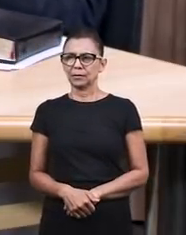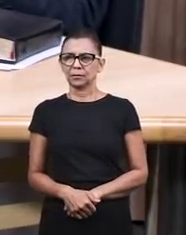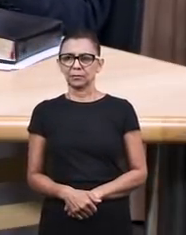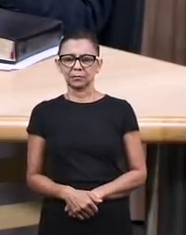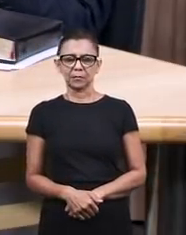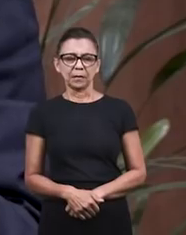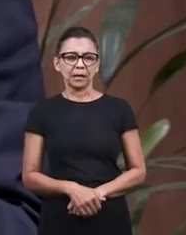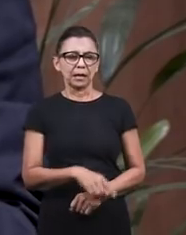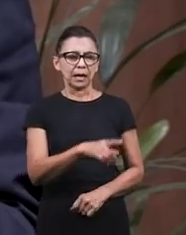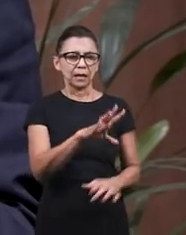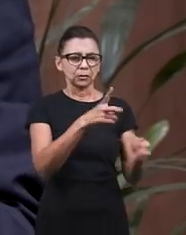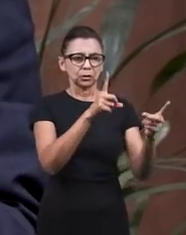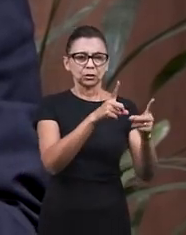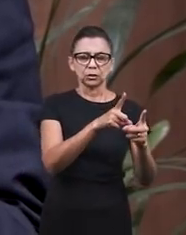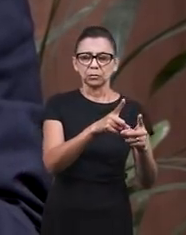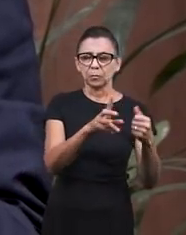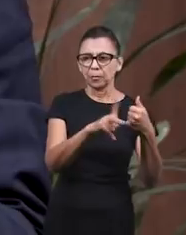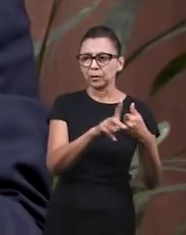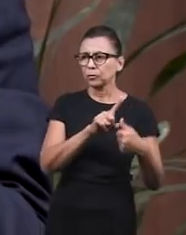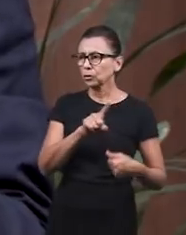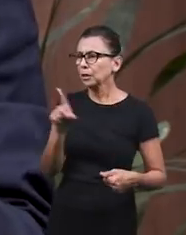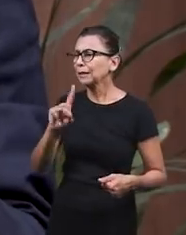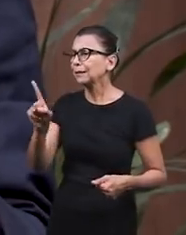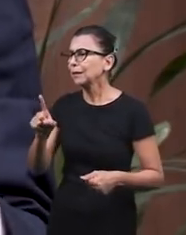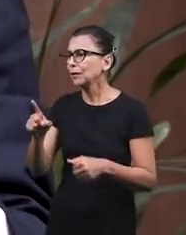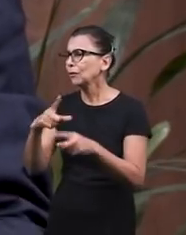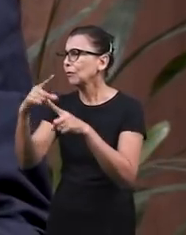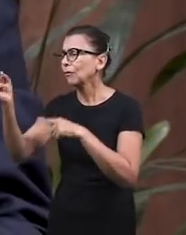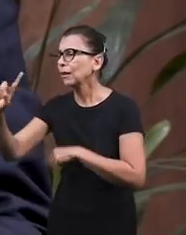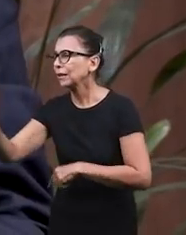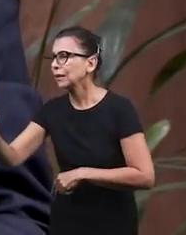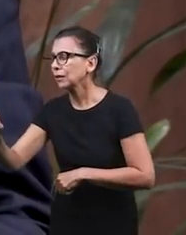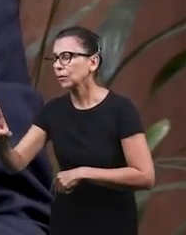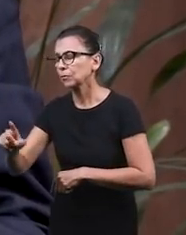olha, se eu não for, o Espírito Santo não virá.